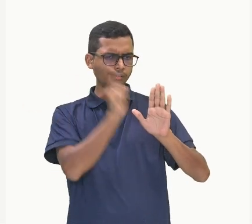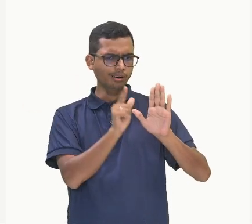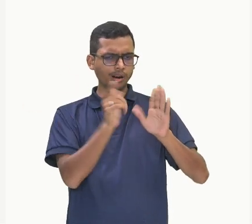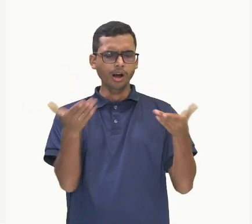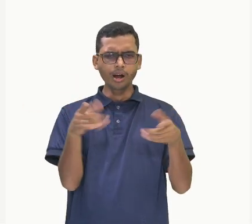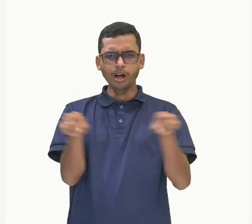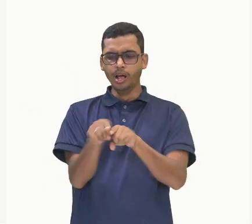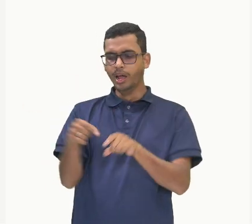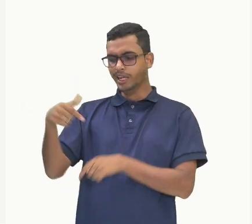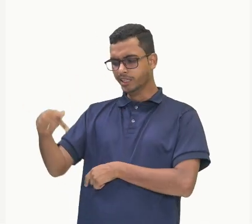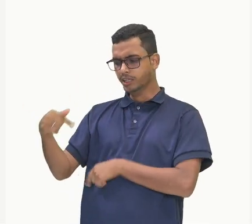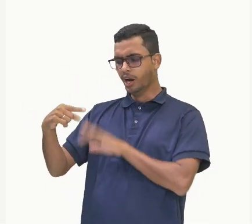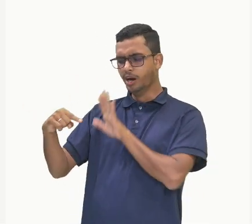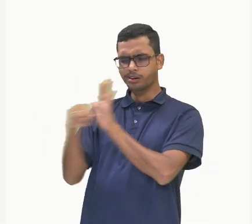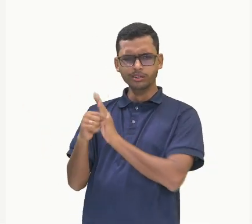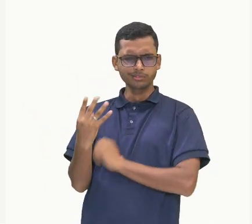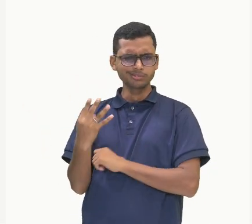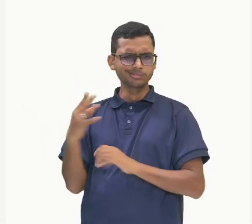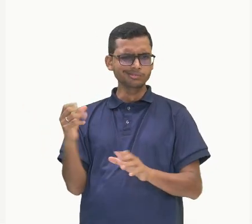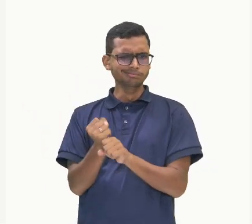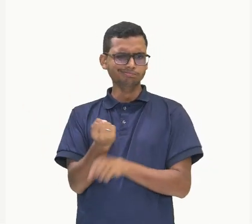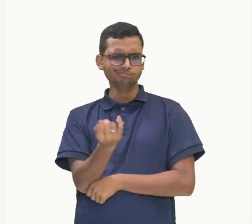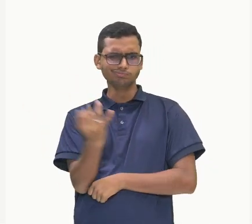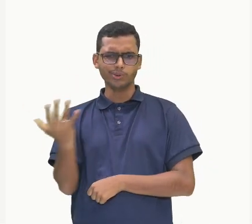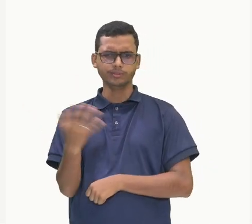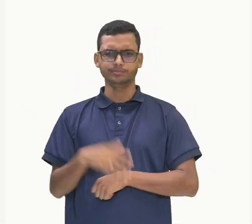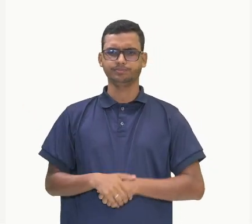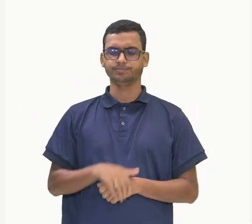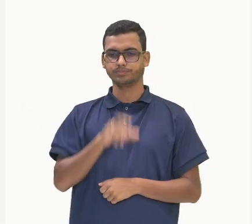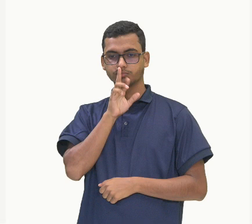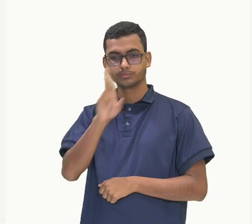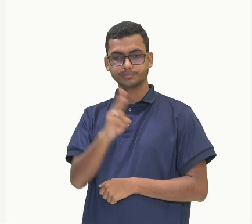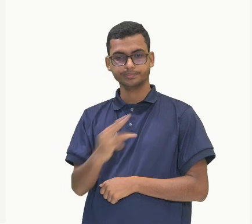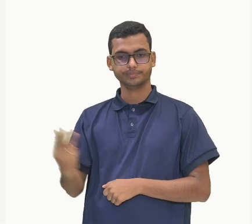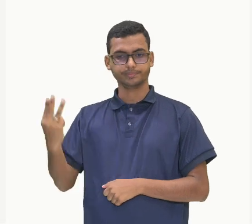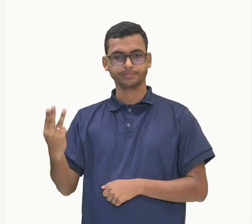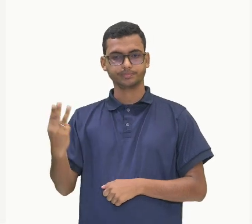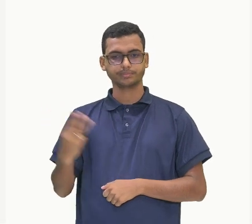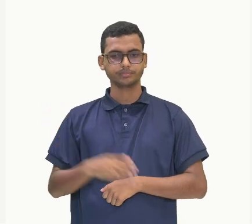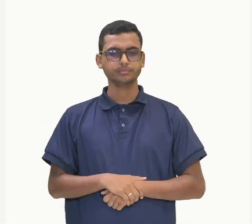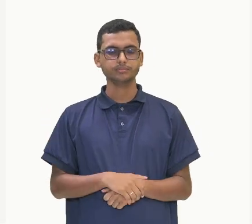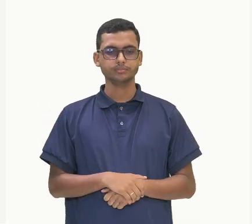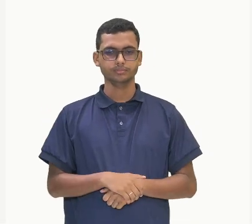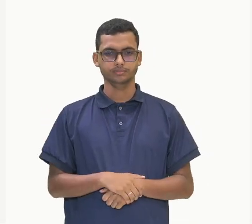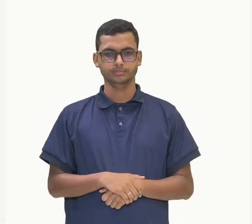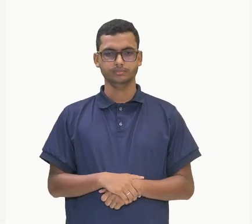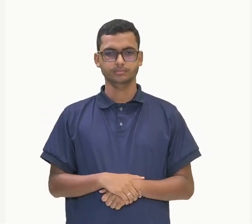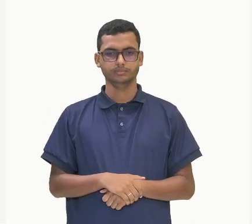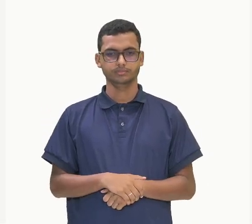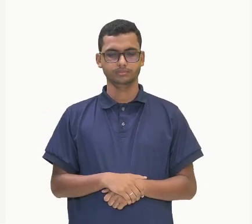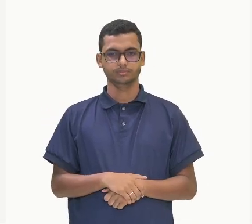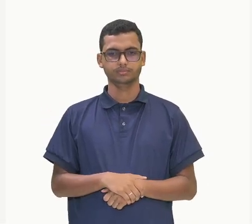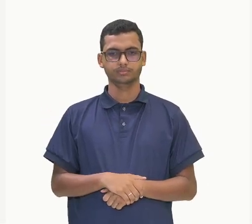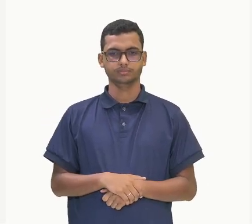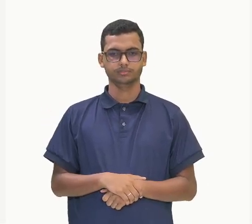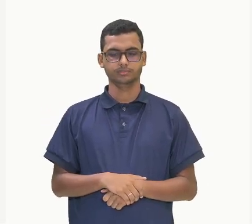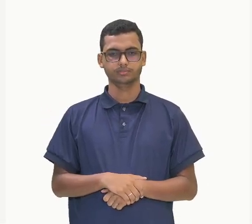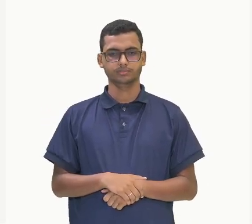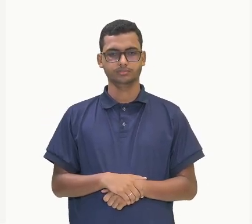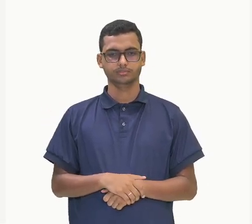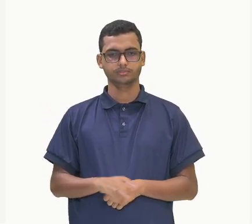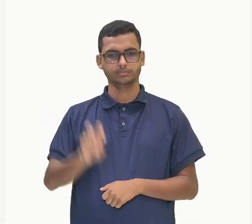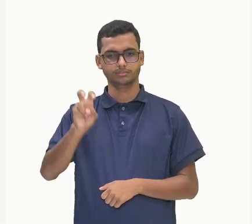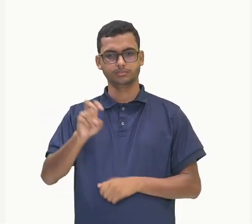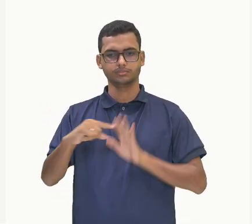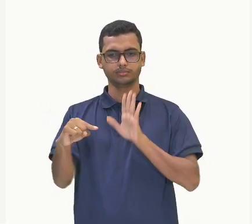menos 4, 3. 7 menos 4, 3. 5 menos